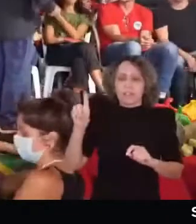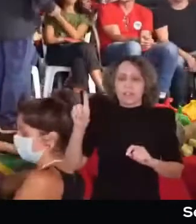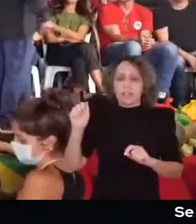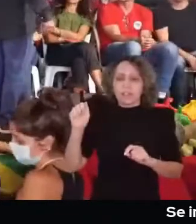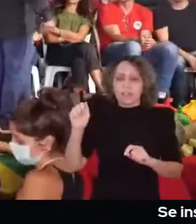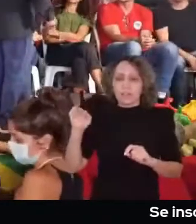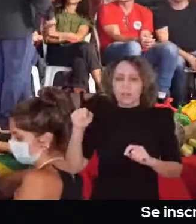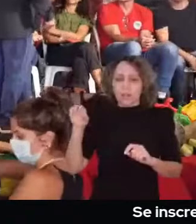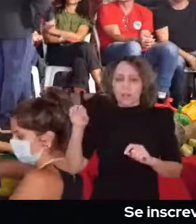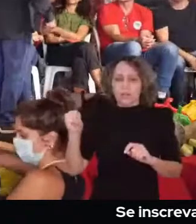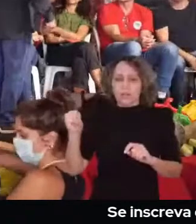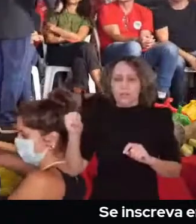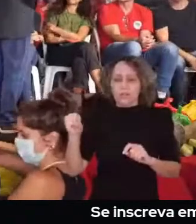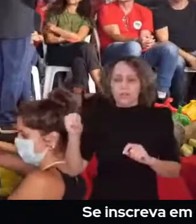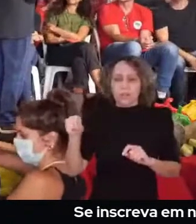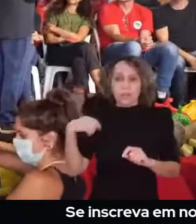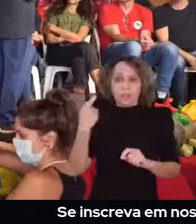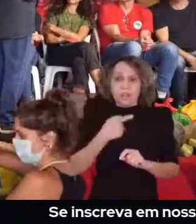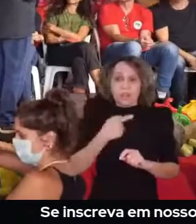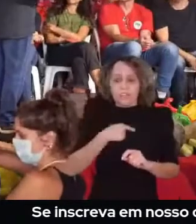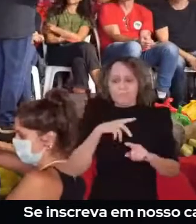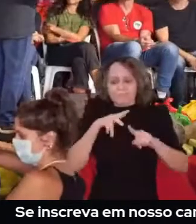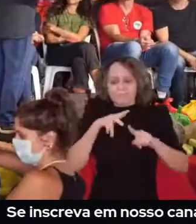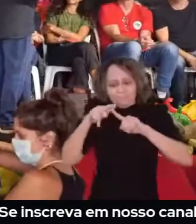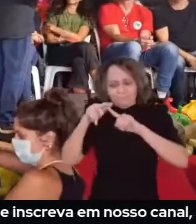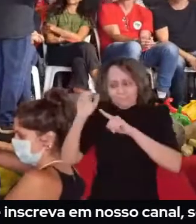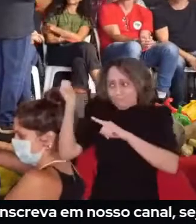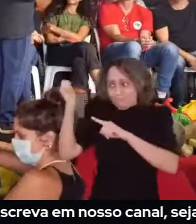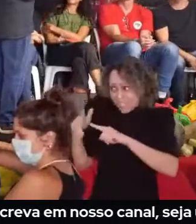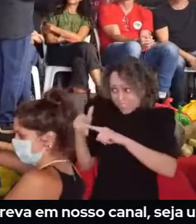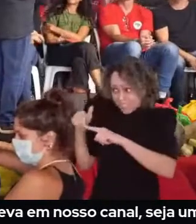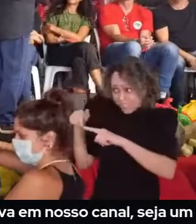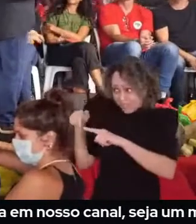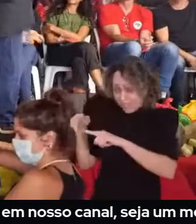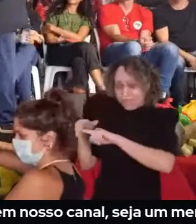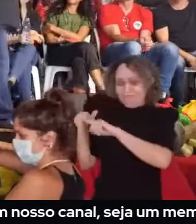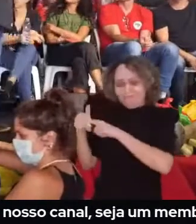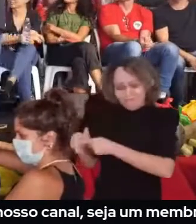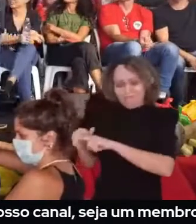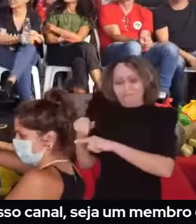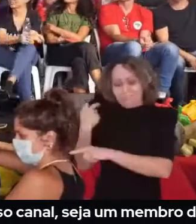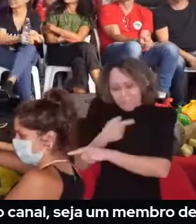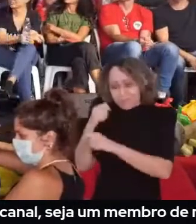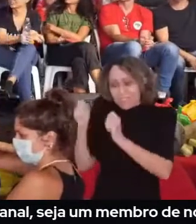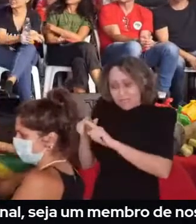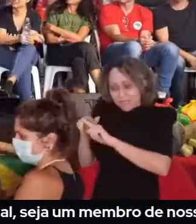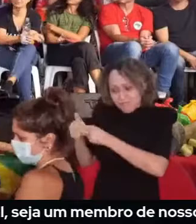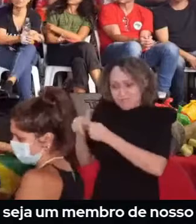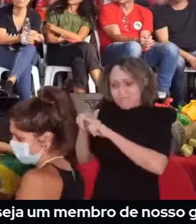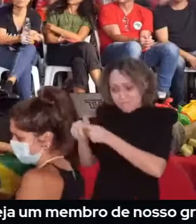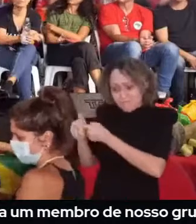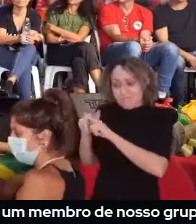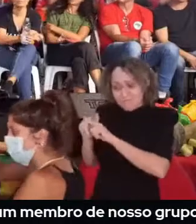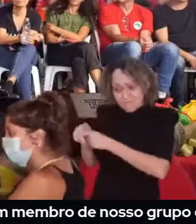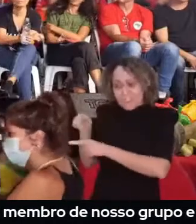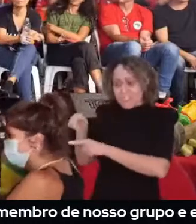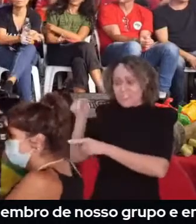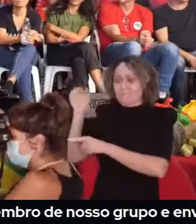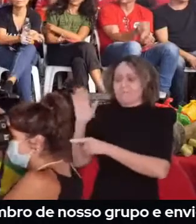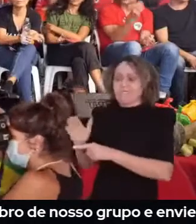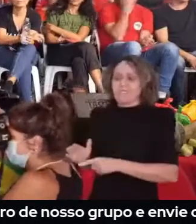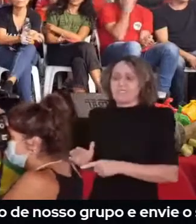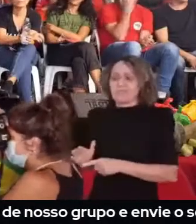que consertar. Eu não tenho nenhum problema de fazer o que tiver que fazer. Vou fazer o que tiver que